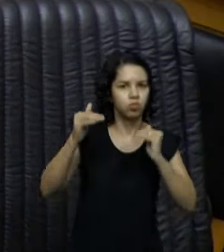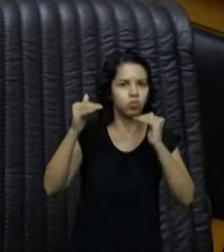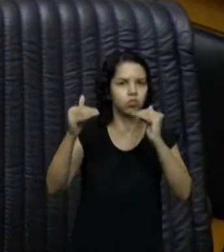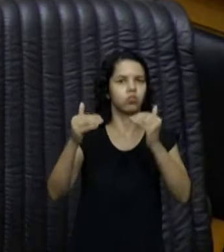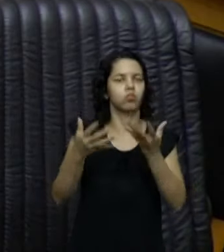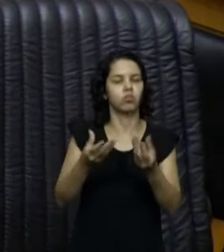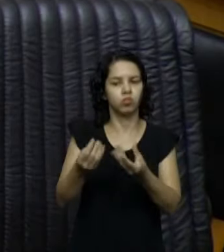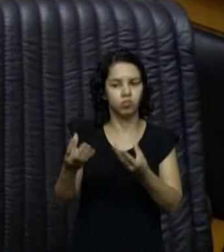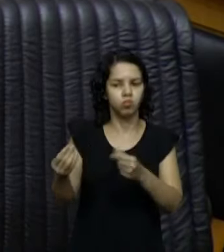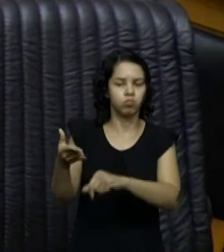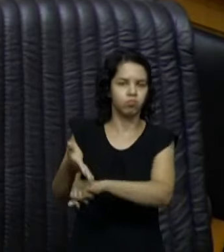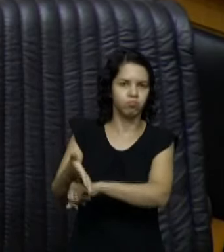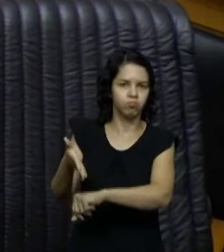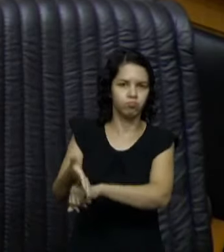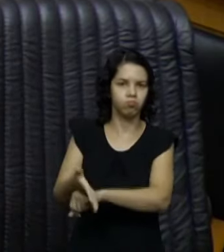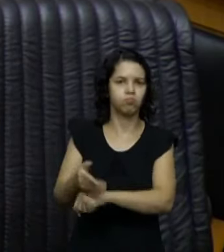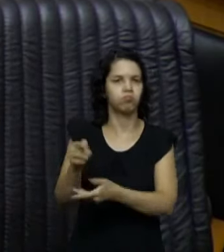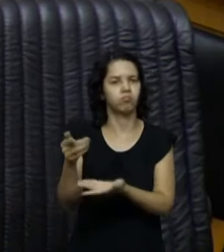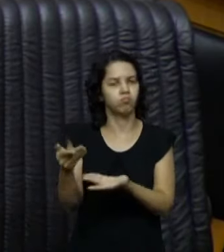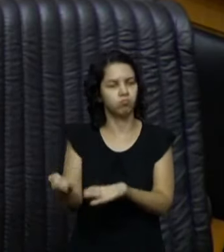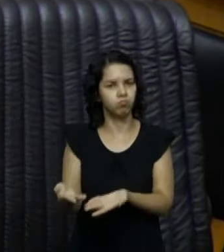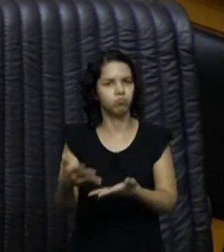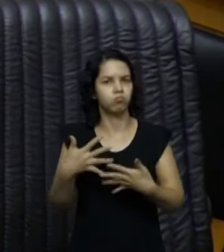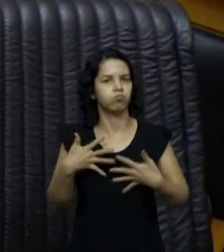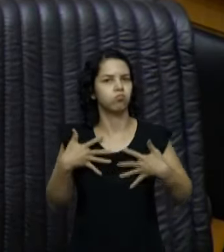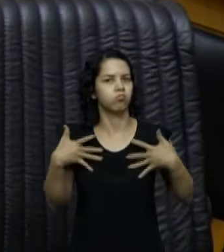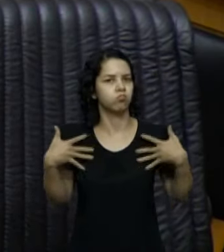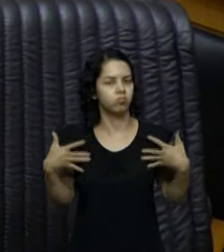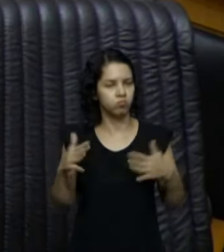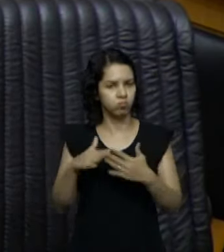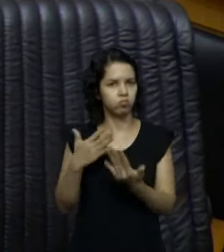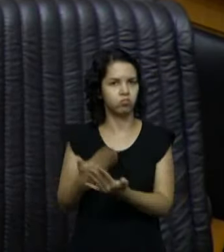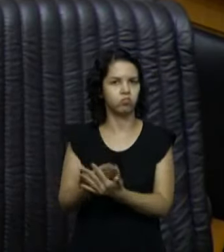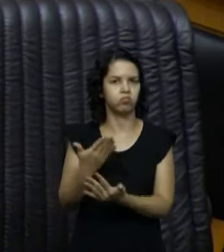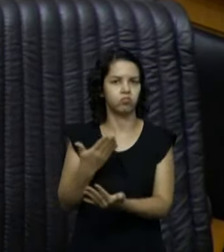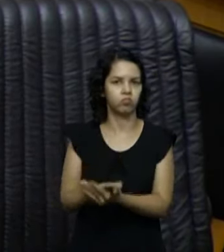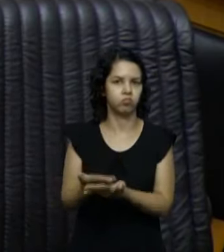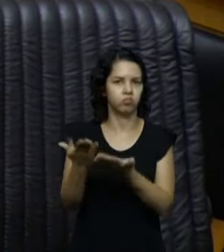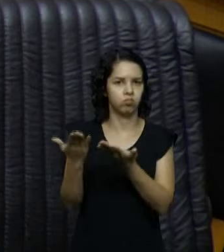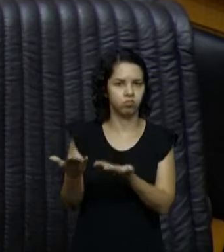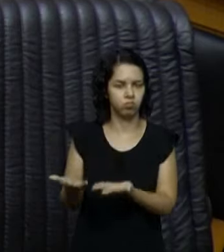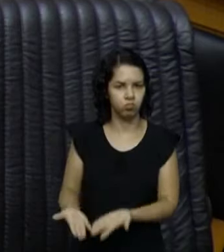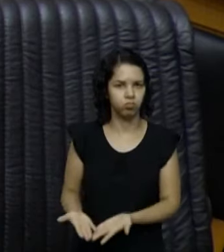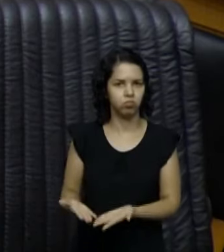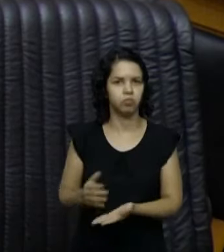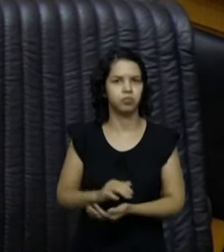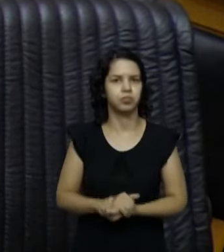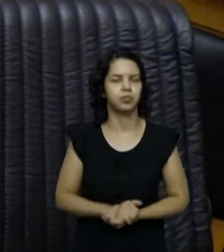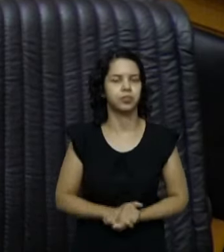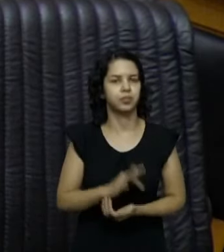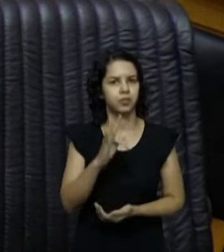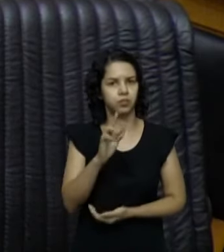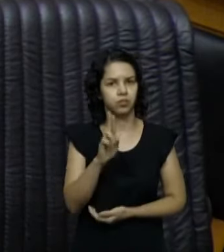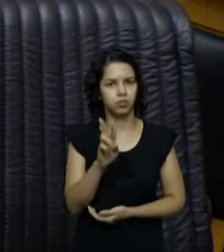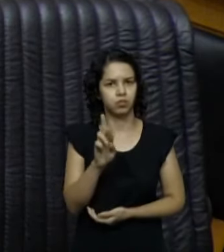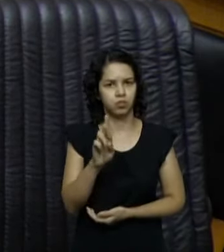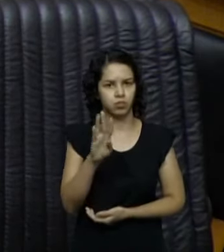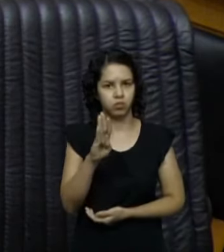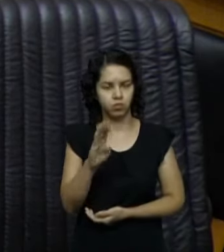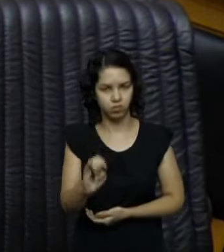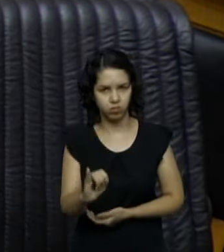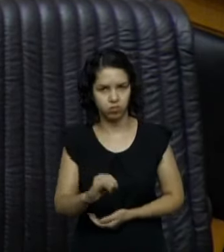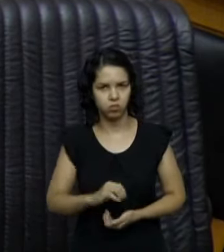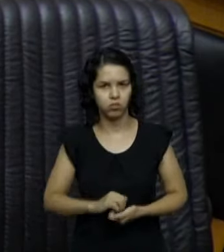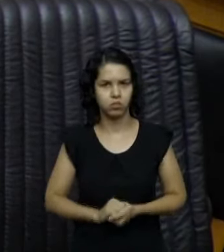E nós estamos fazendo essa homenagem merecida à nossa querida FURB, em nome